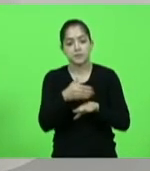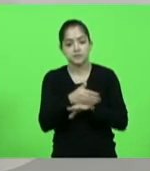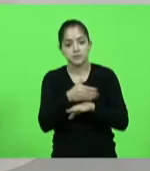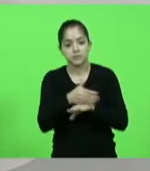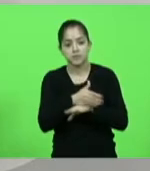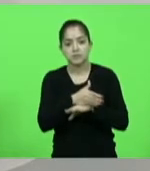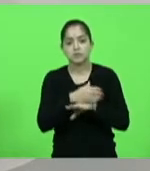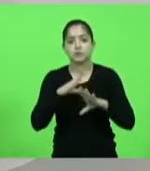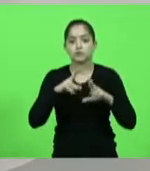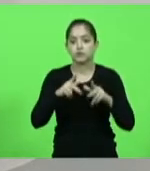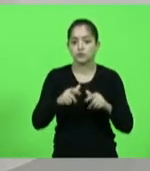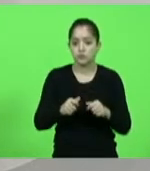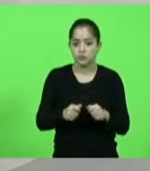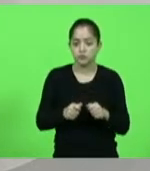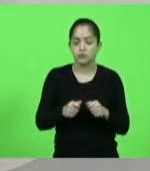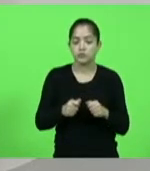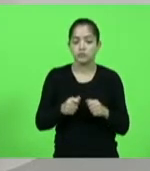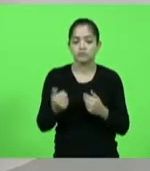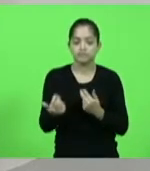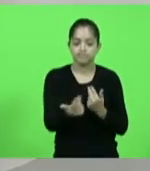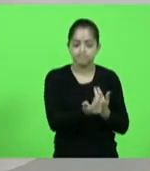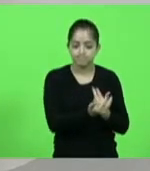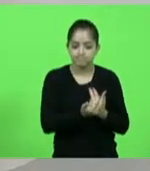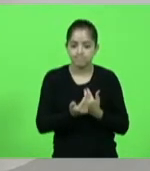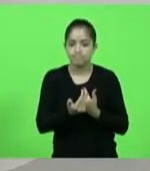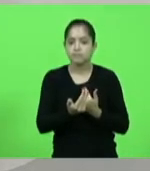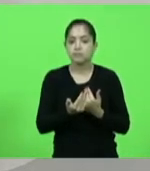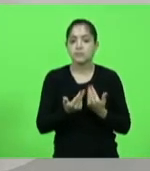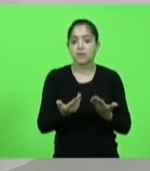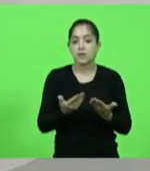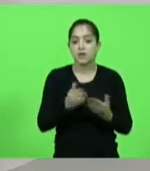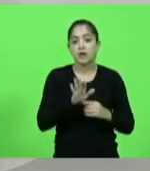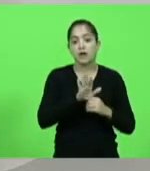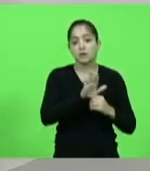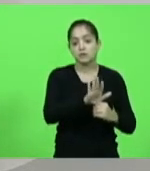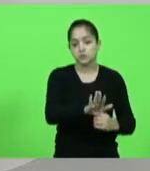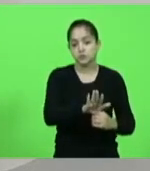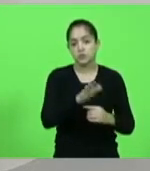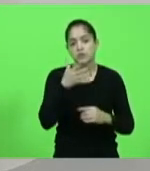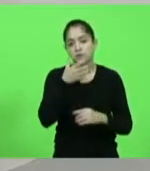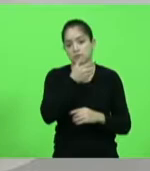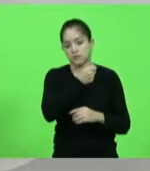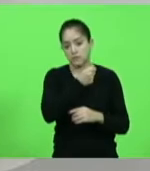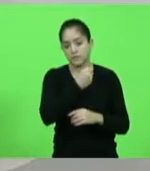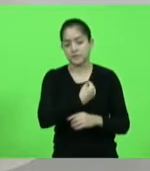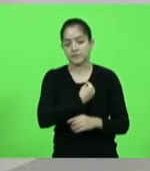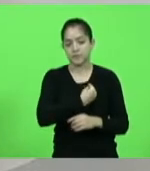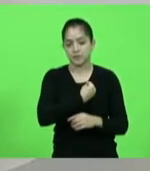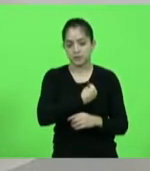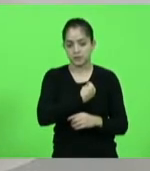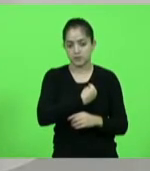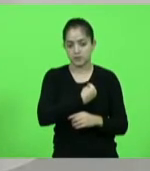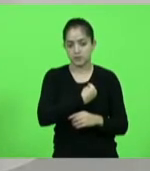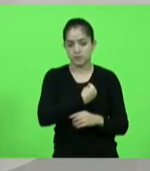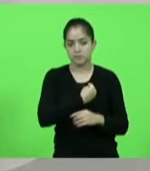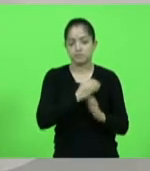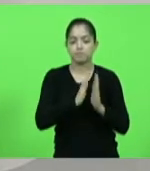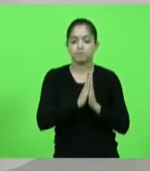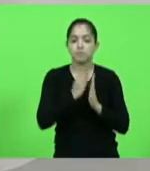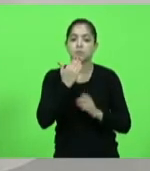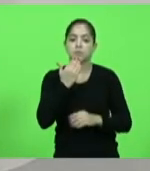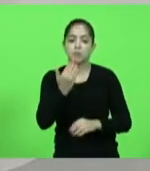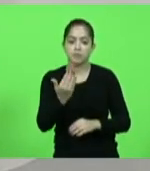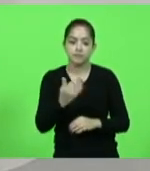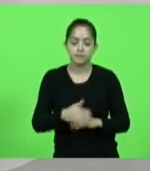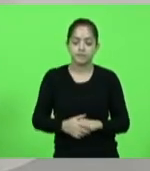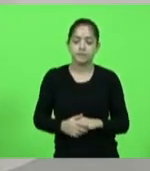Casa, e o que nós queremos, na verdade, é poder ajudar para salvar vidas. Esse é o apelo, esse é o pedido.